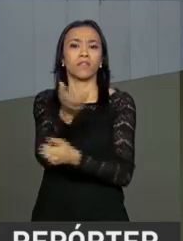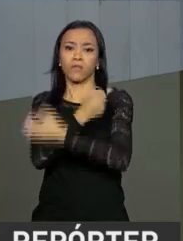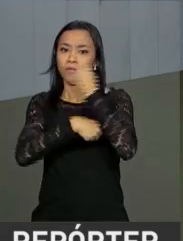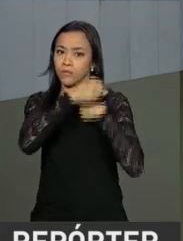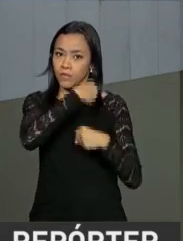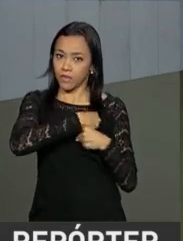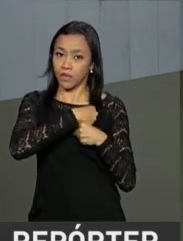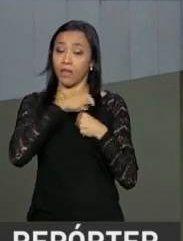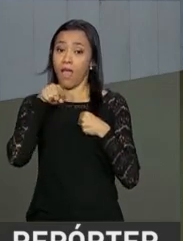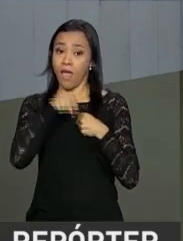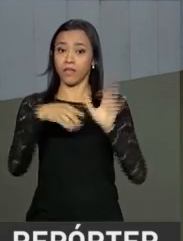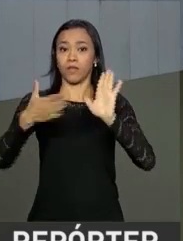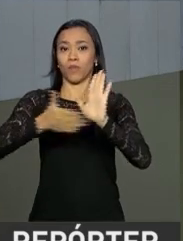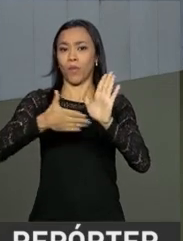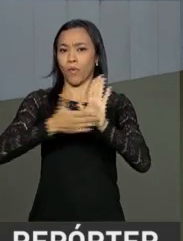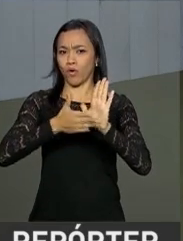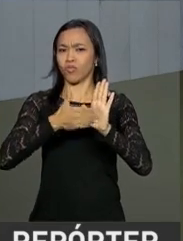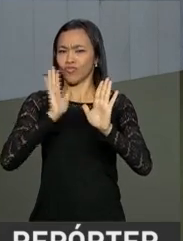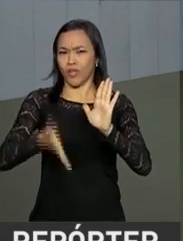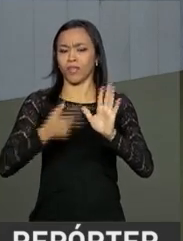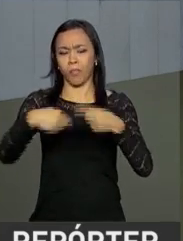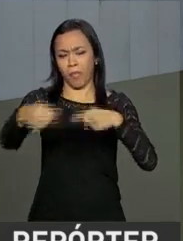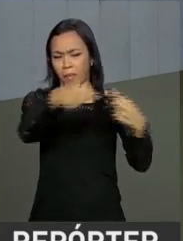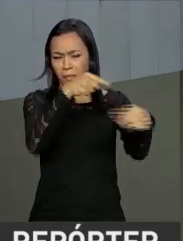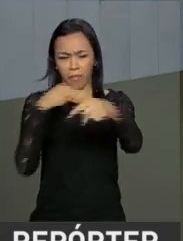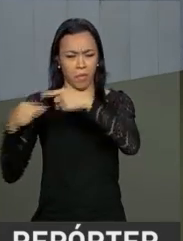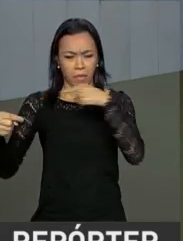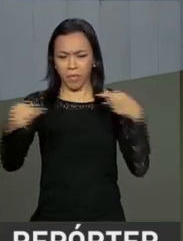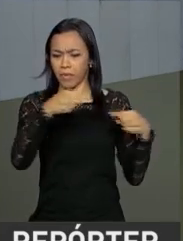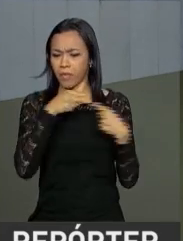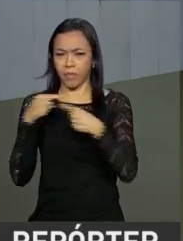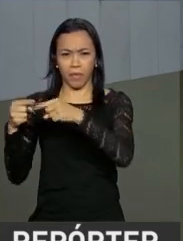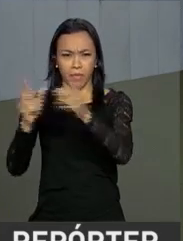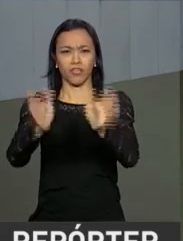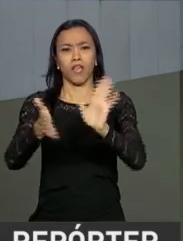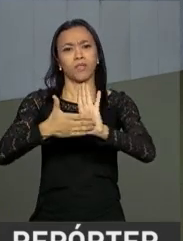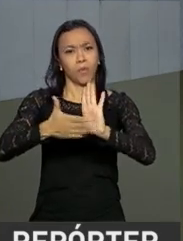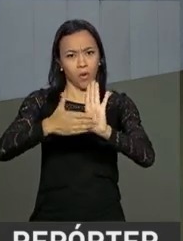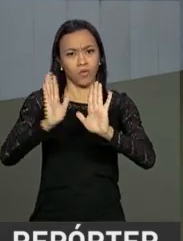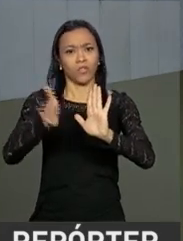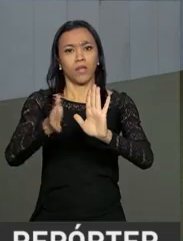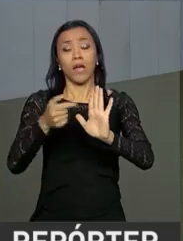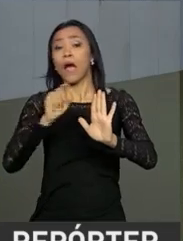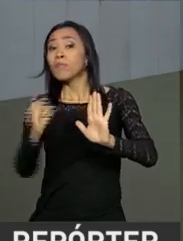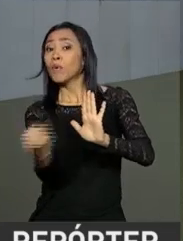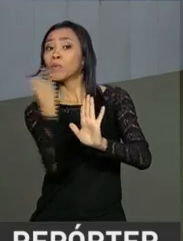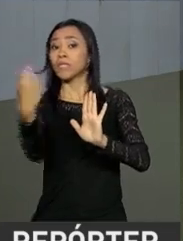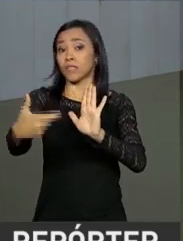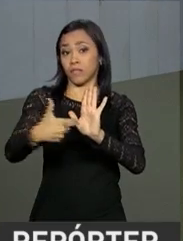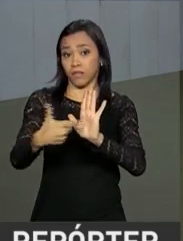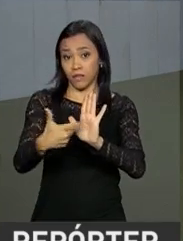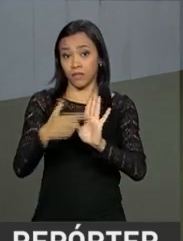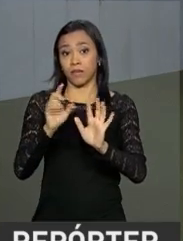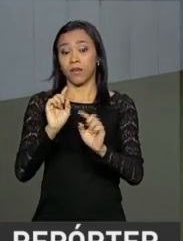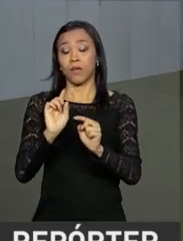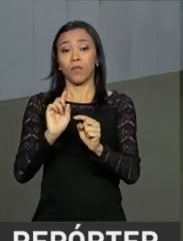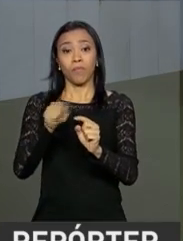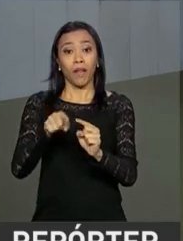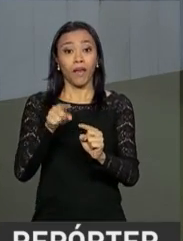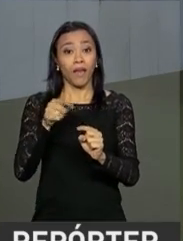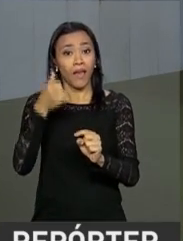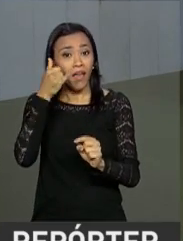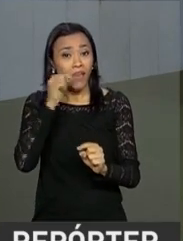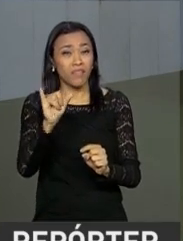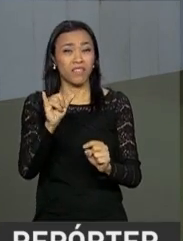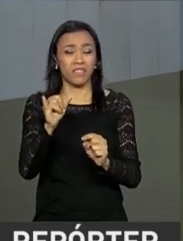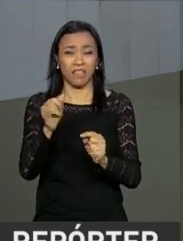Essa proposta aí, eles estão discutindo o que representa essa proposta, a importância dessa medida para conter aí o avanço